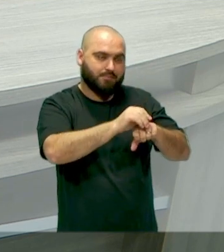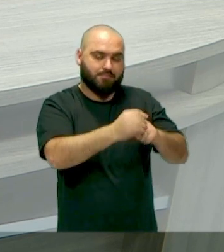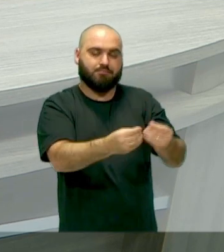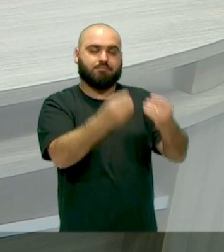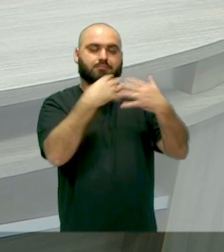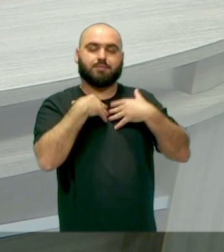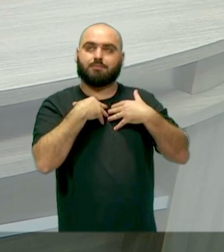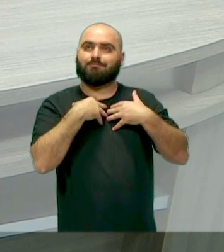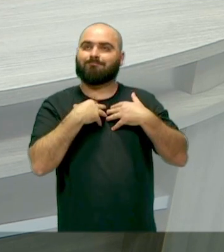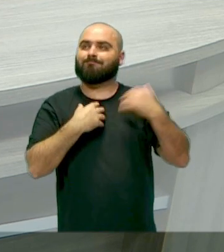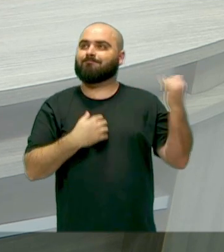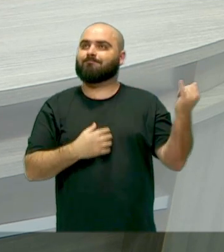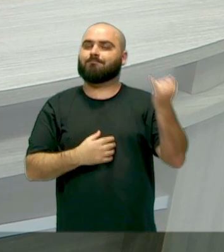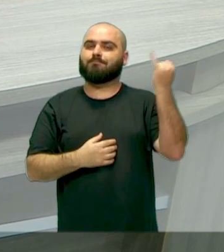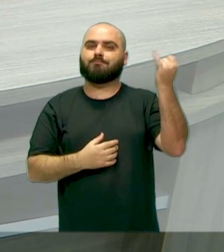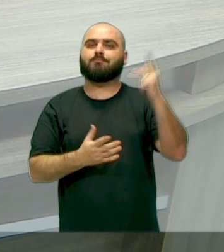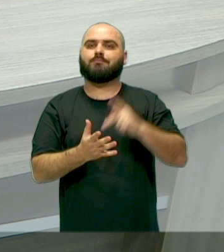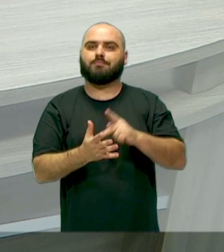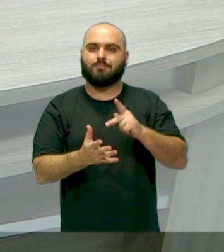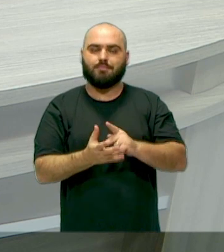e ele é